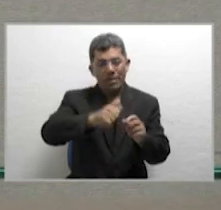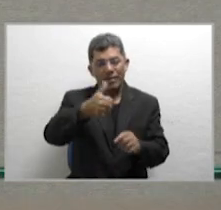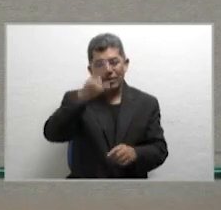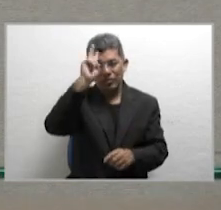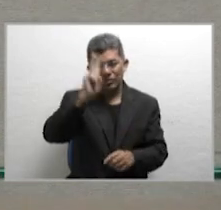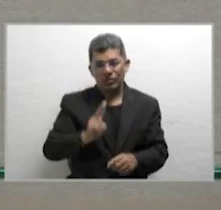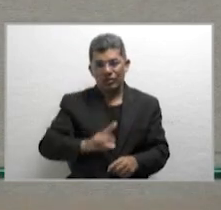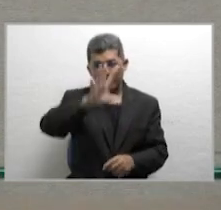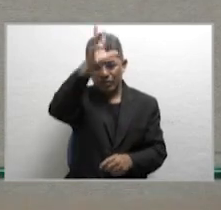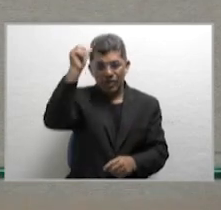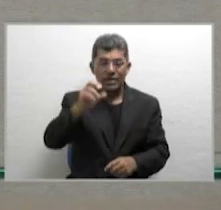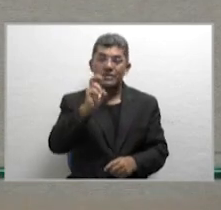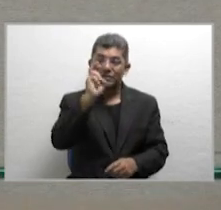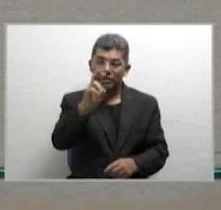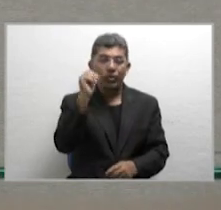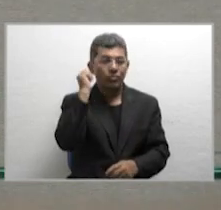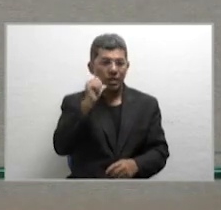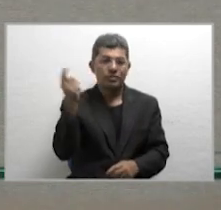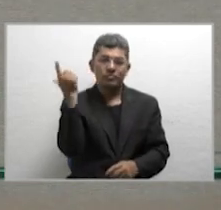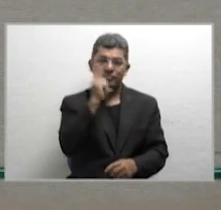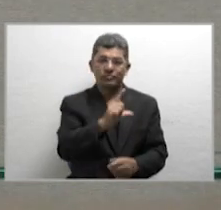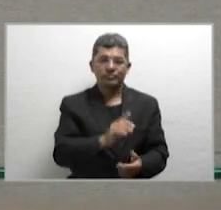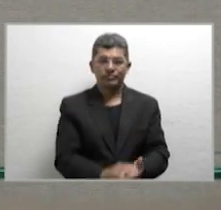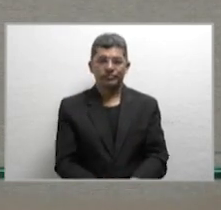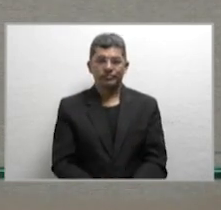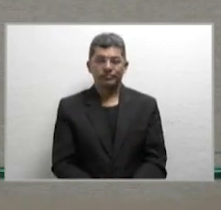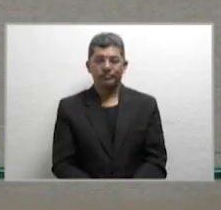Amazonas que 5 mulheres são eleitas.